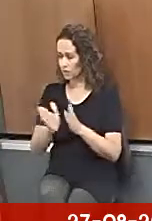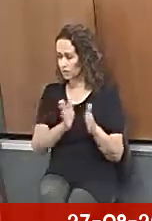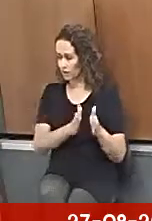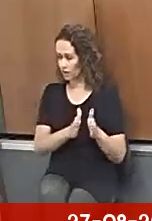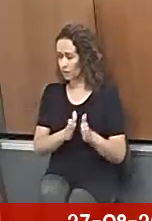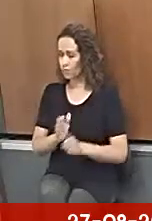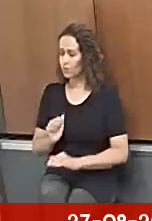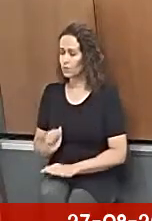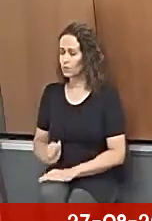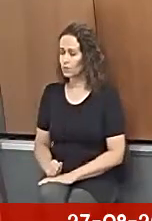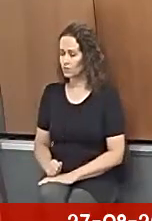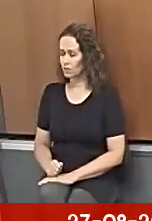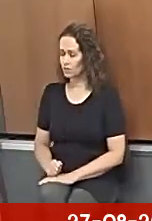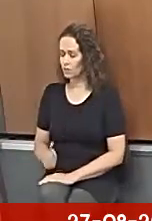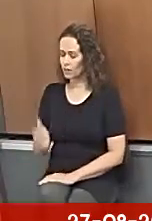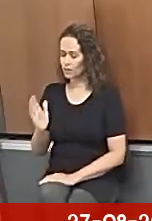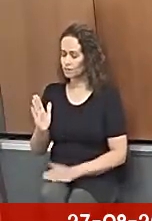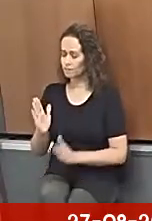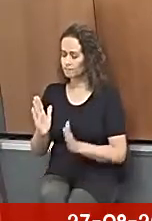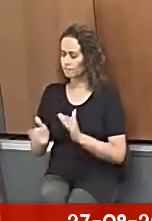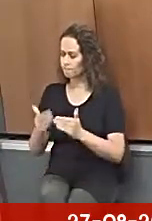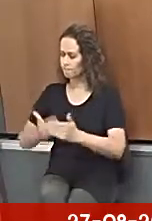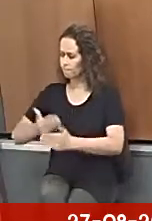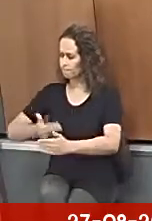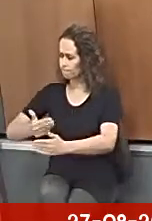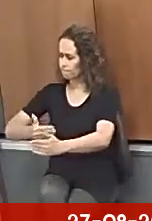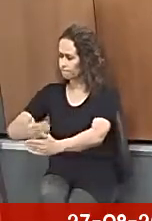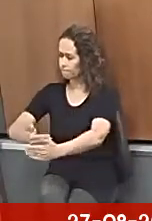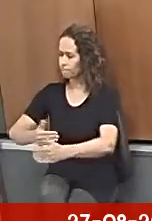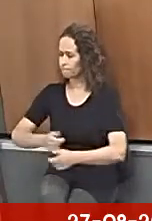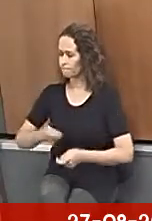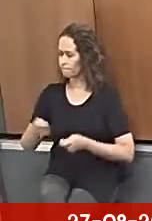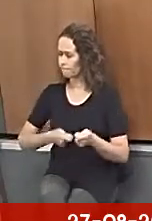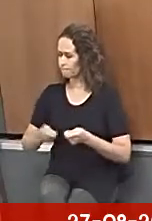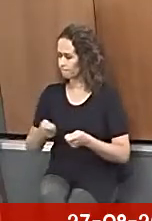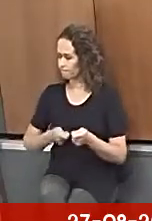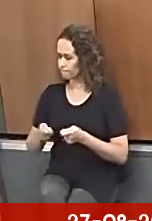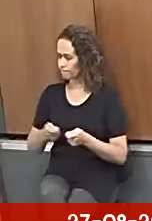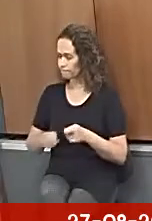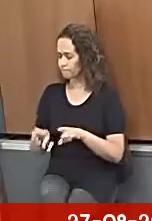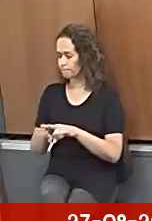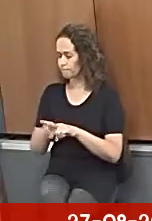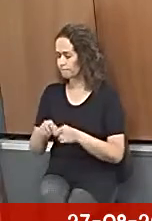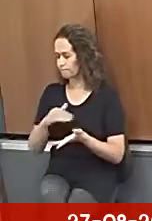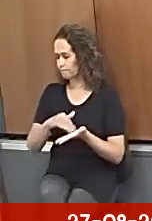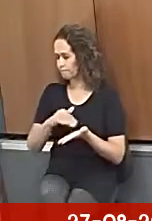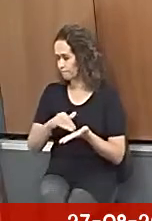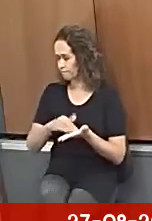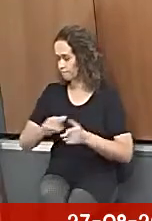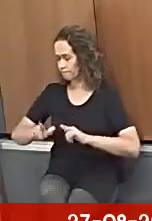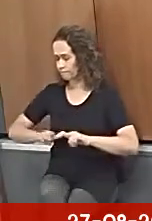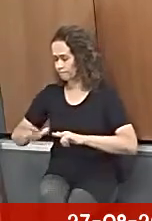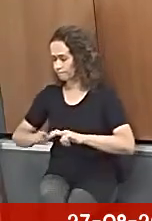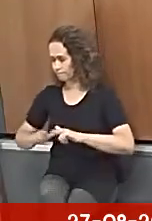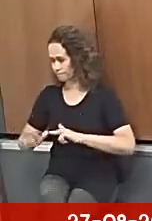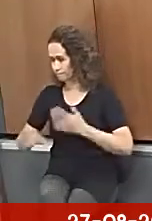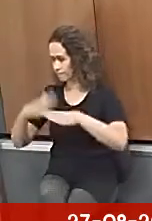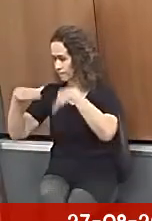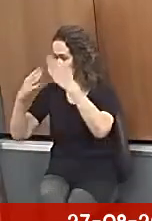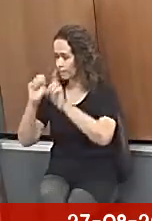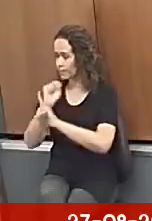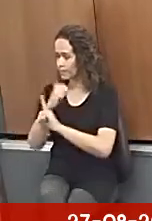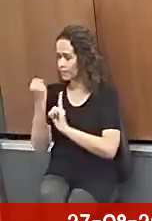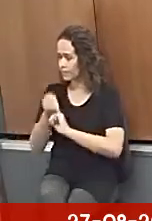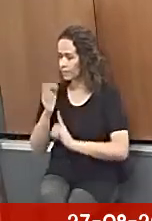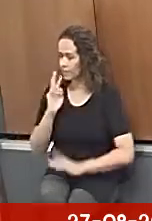2744 dessa comissão eu fiz 391 bar 2019 da secretaria de estado de trabalho desenvolvimento social em resposta ao